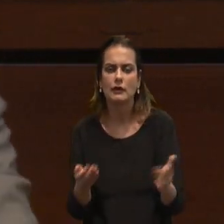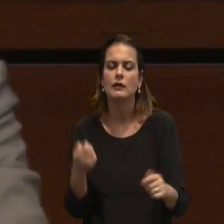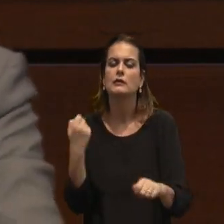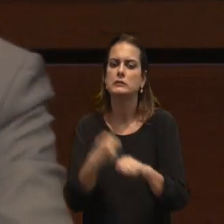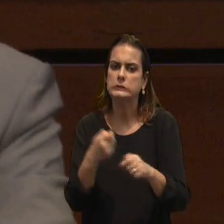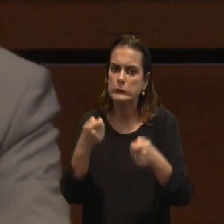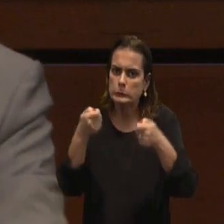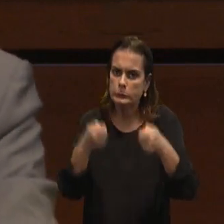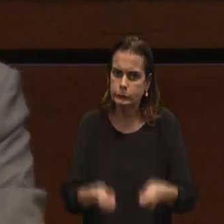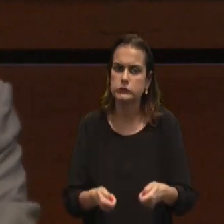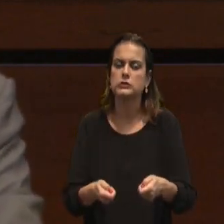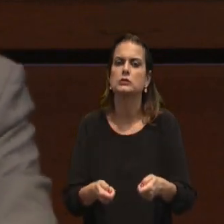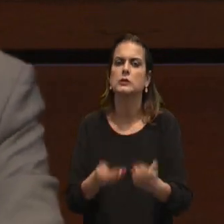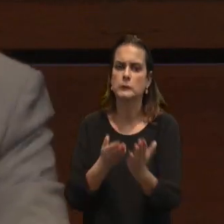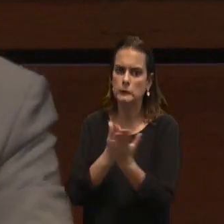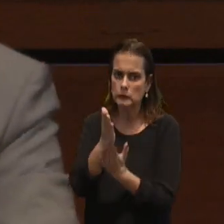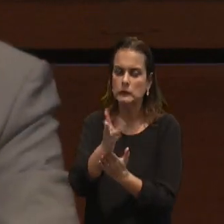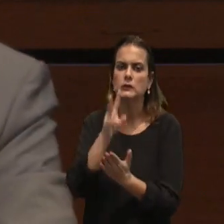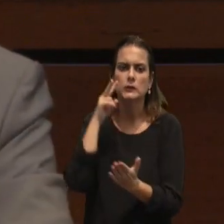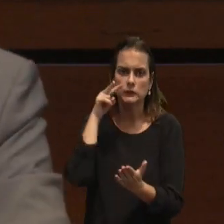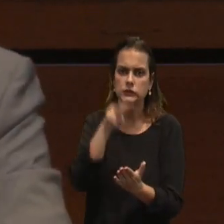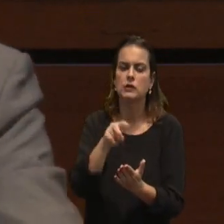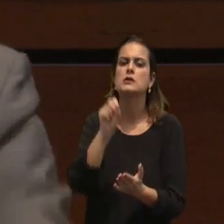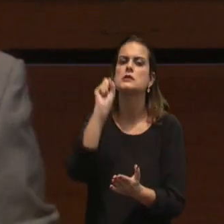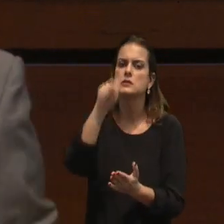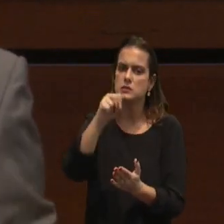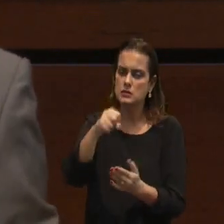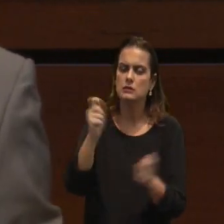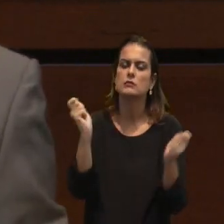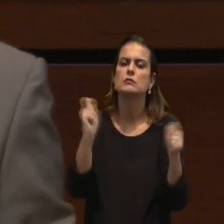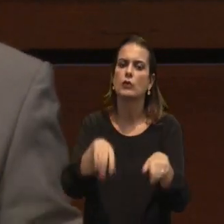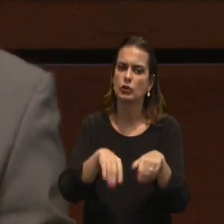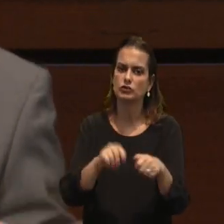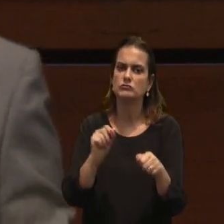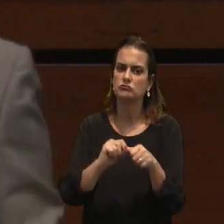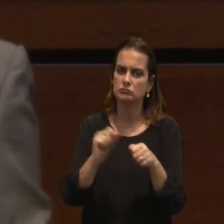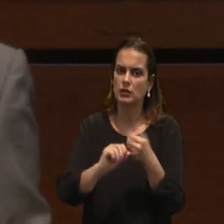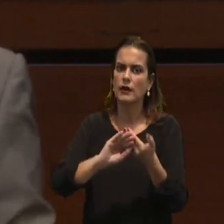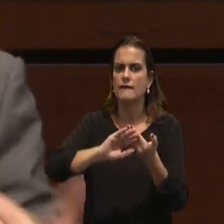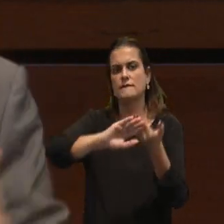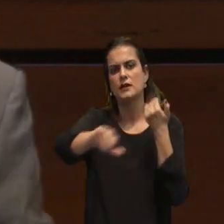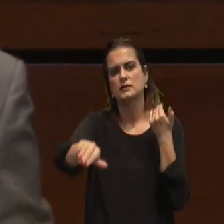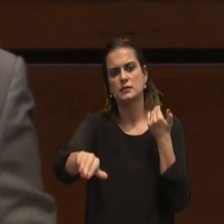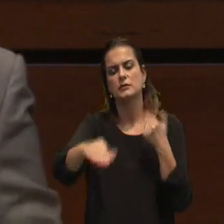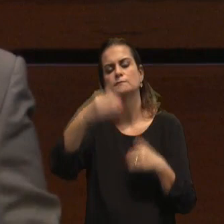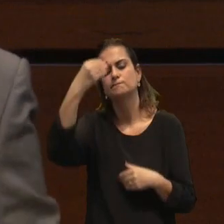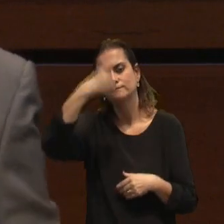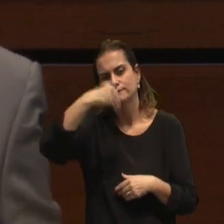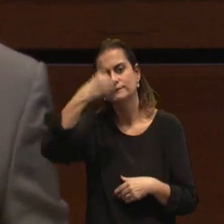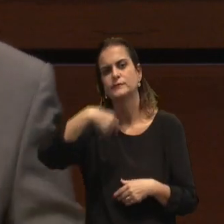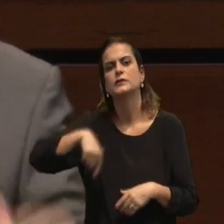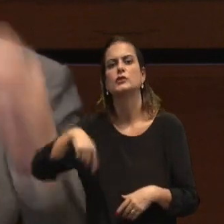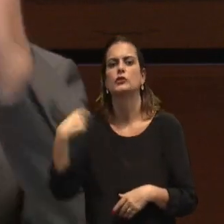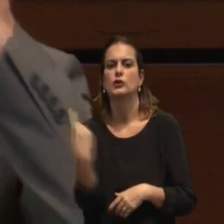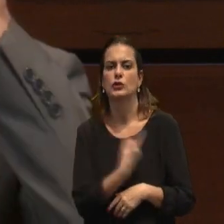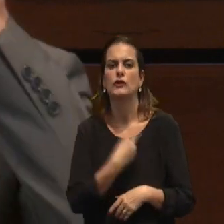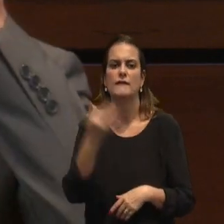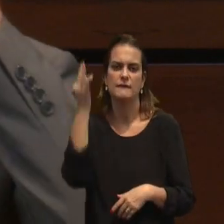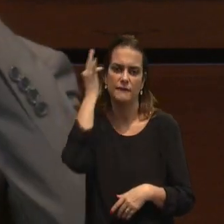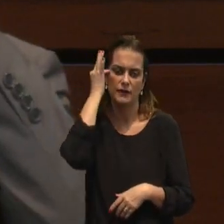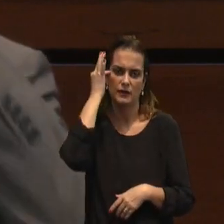disciplina, esses cultos online, eles podem sim criar esse distanciamento, enfraquecimento da nossa fé.